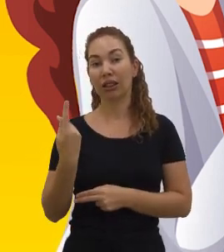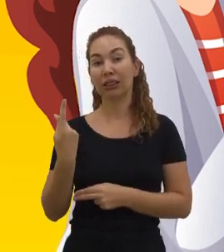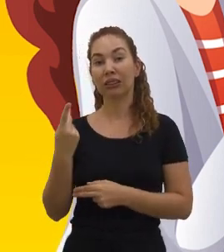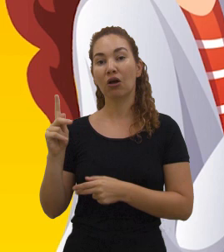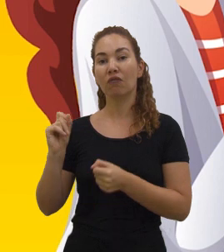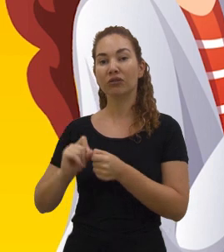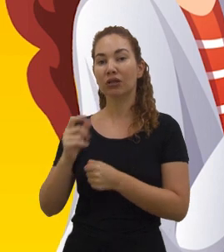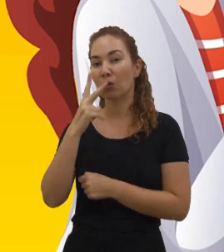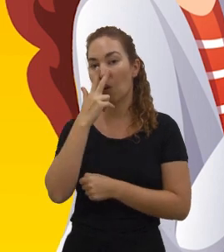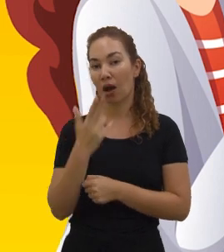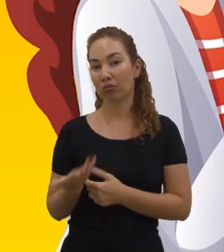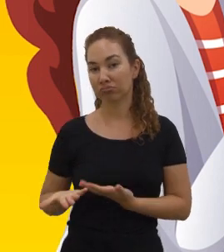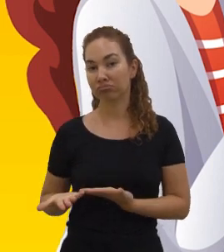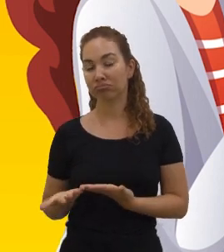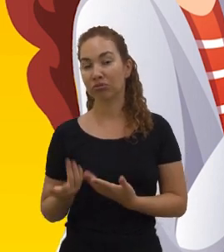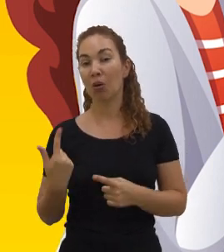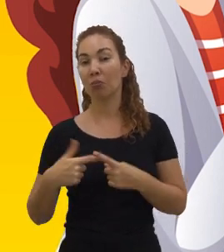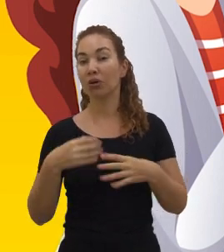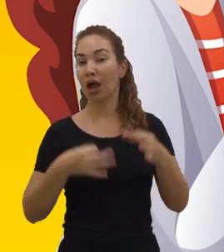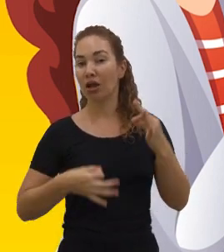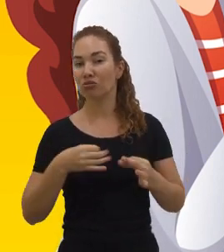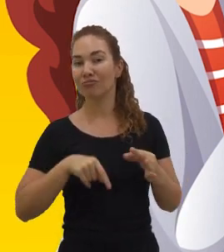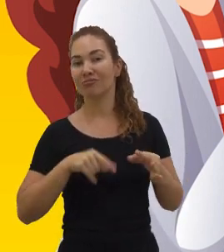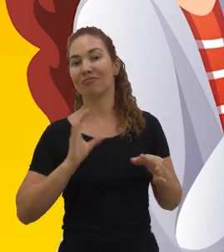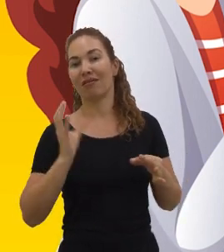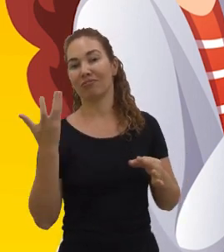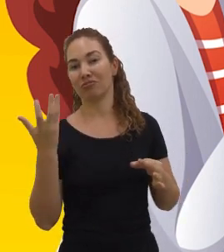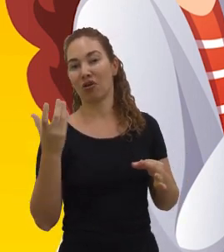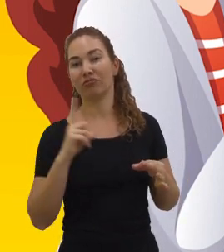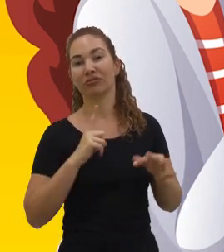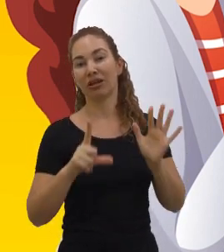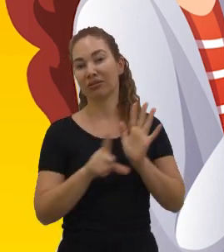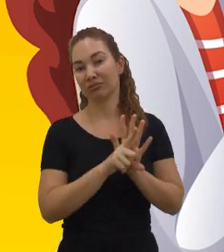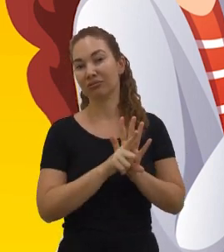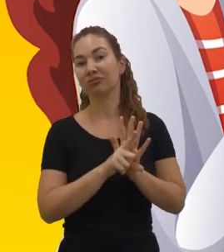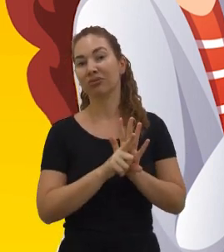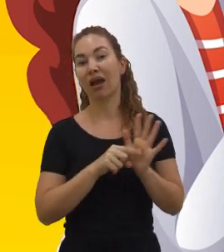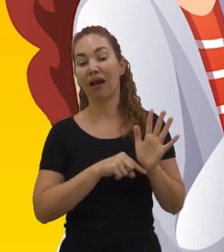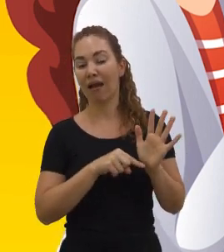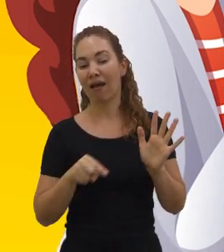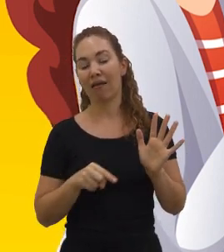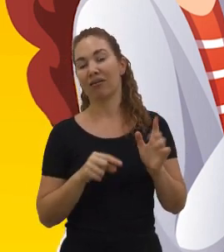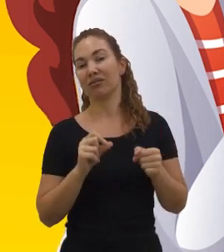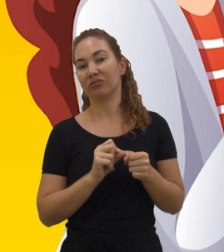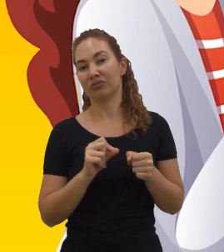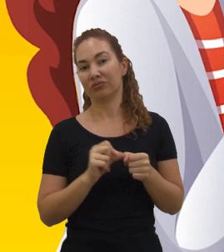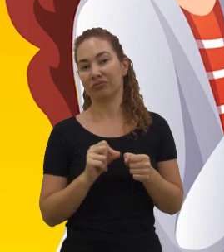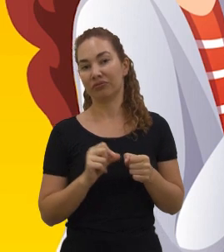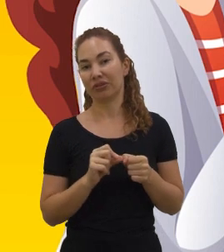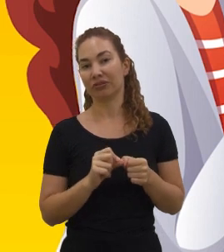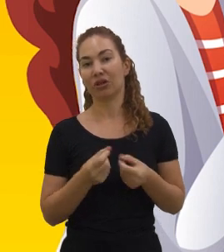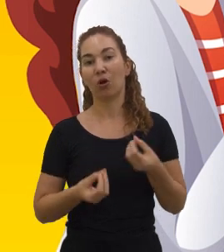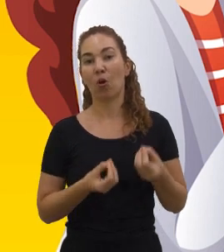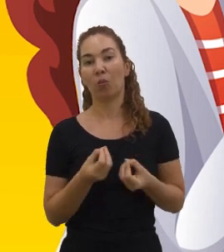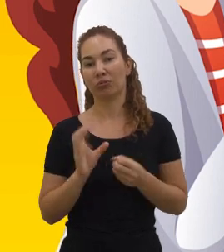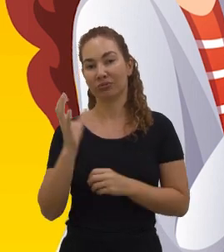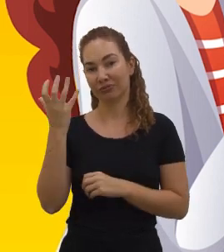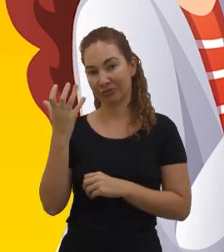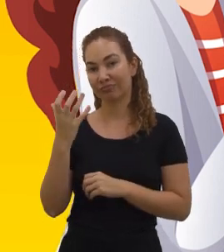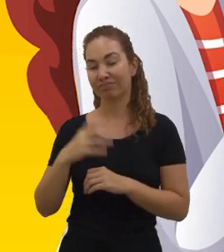revidar, porque a justiça está aí, existe lei, e é eles que vão tomar as medidas cabíveis contra as